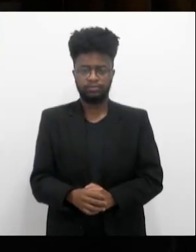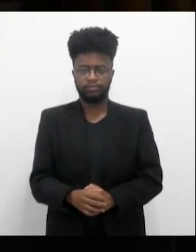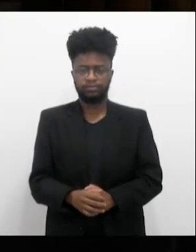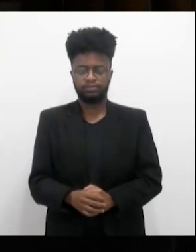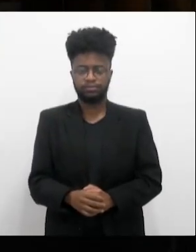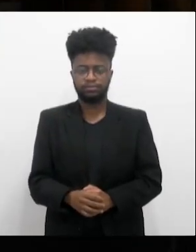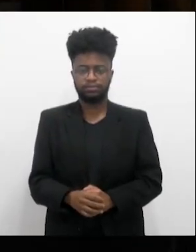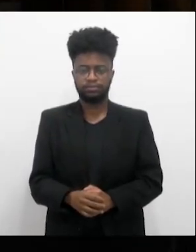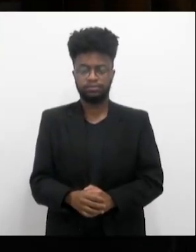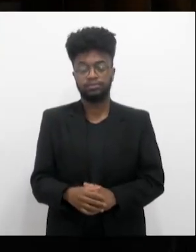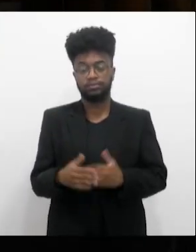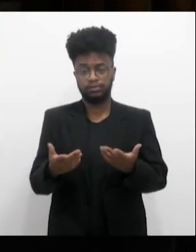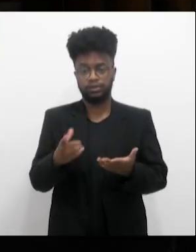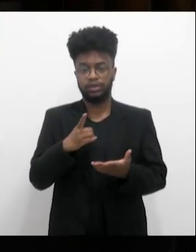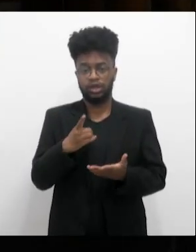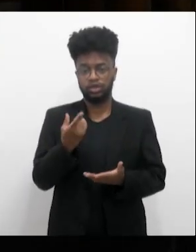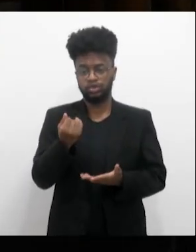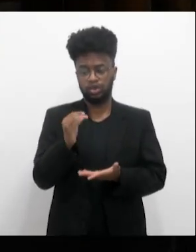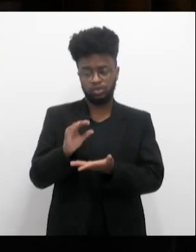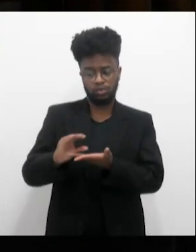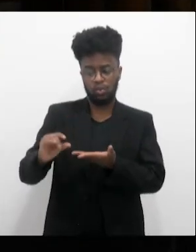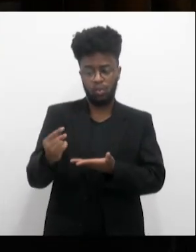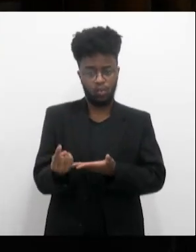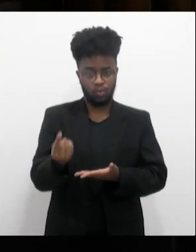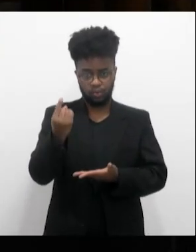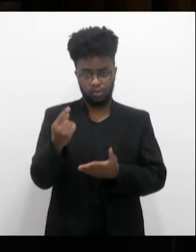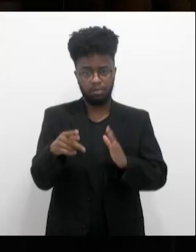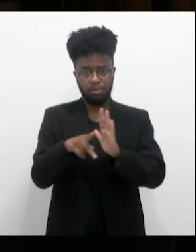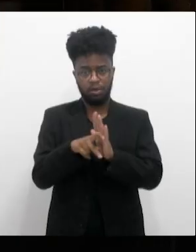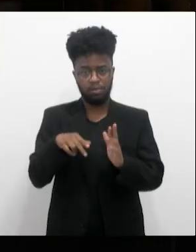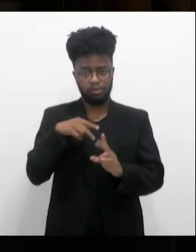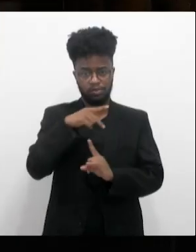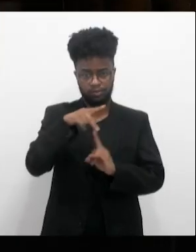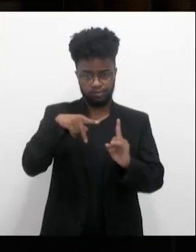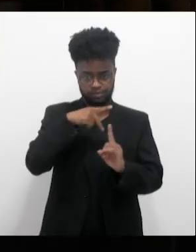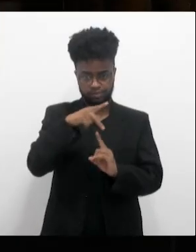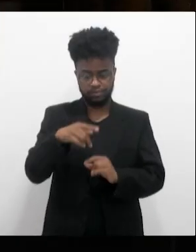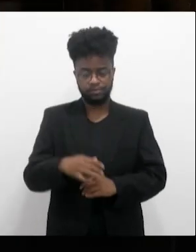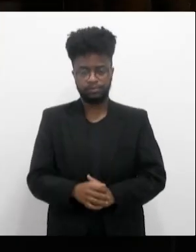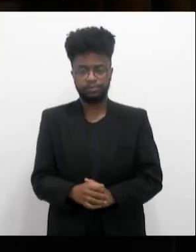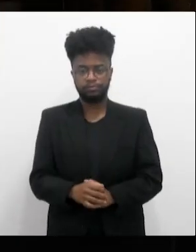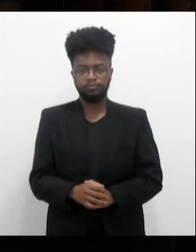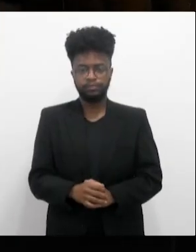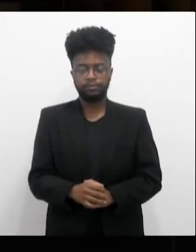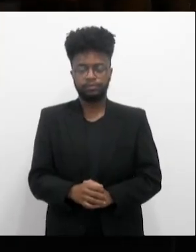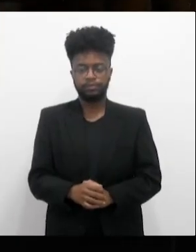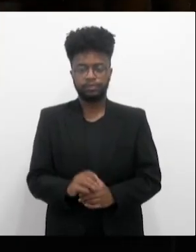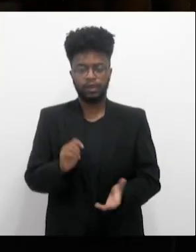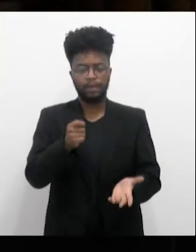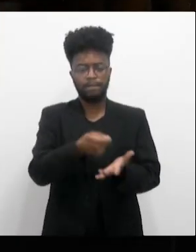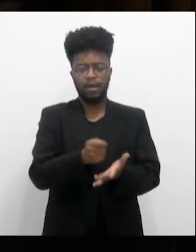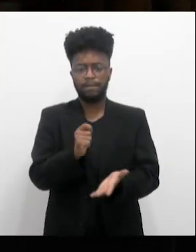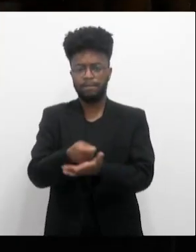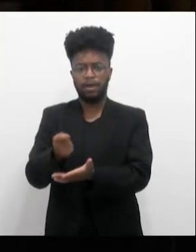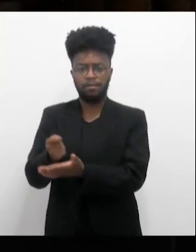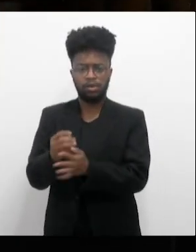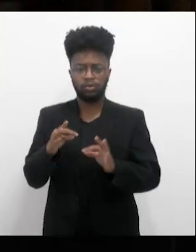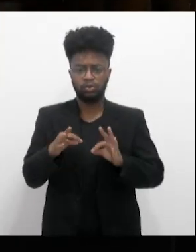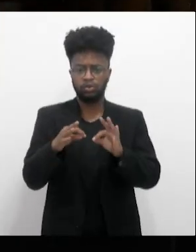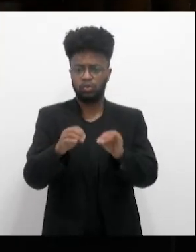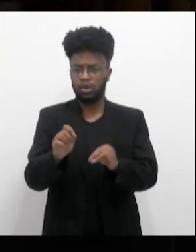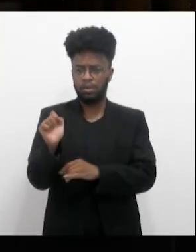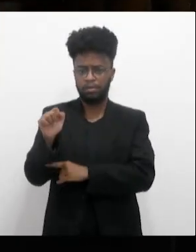Existia o Fundo Único do Rio Previdência, Fundo Único, que pagava todos os inativos